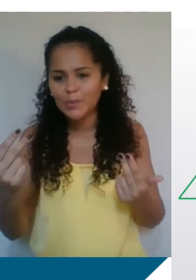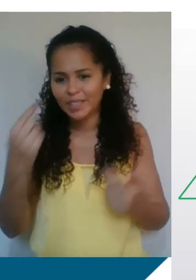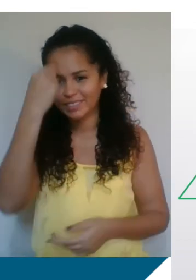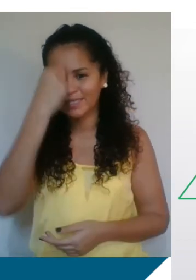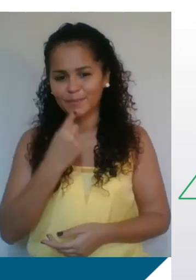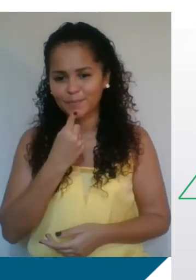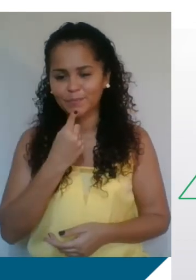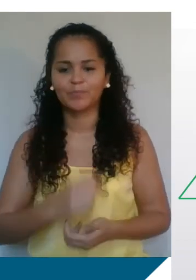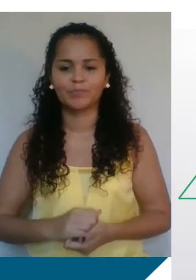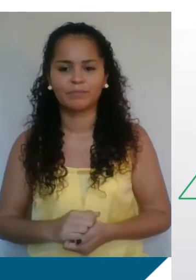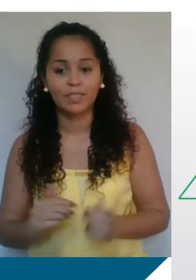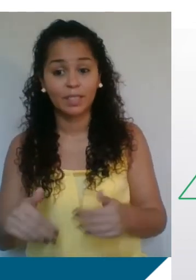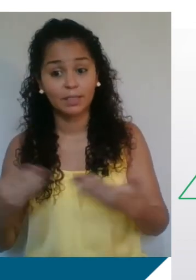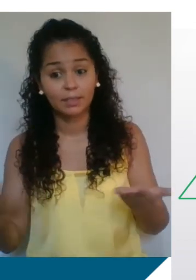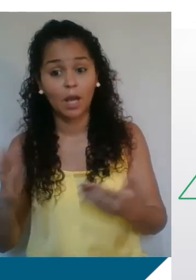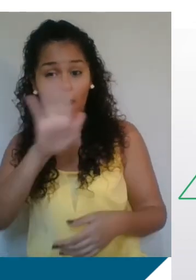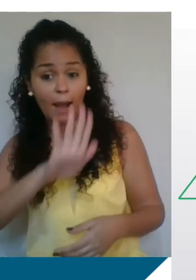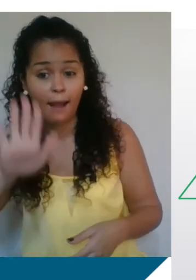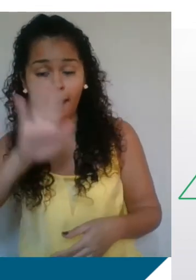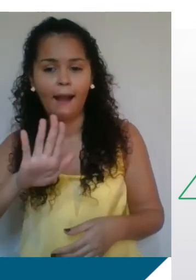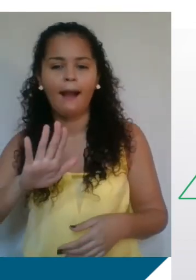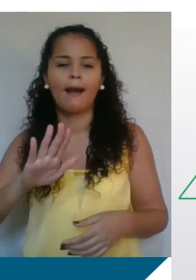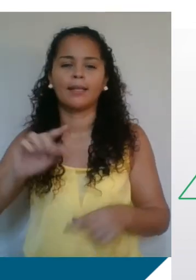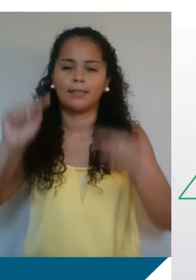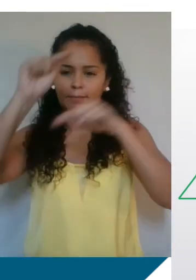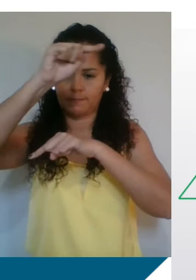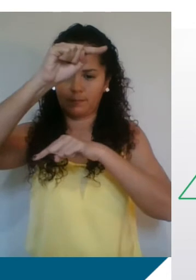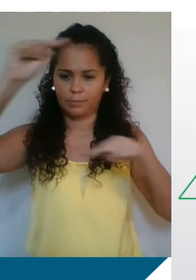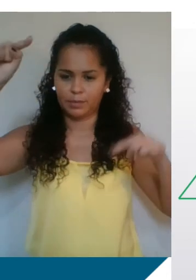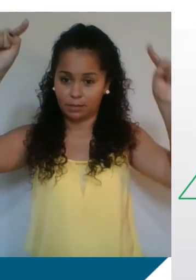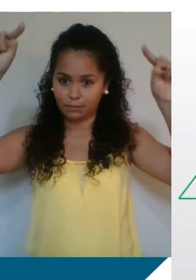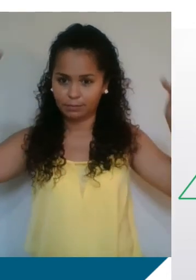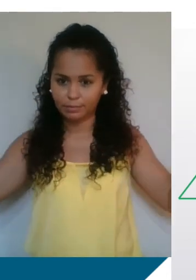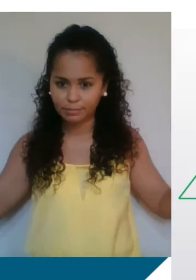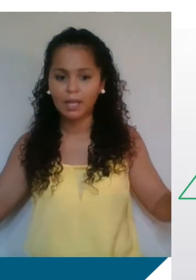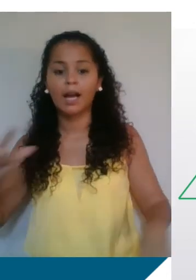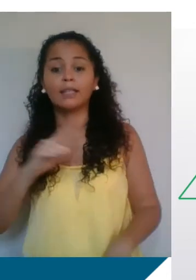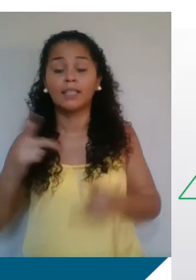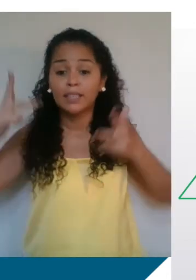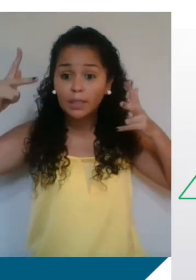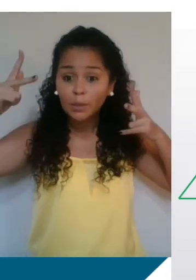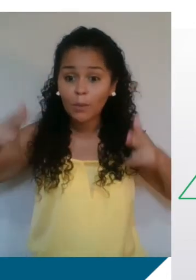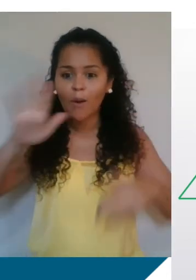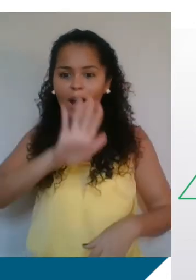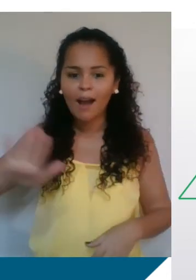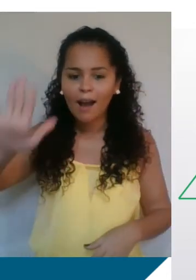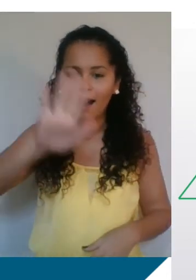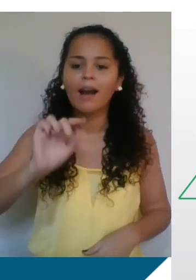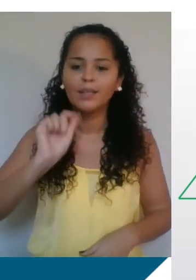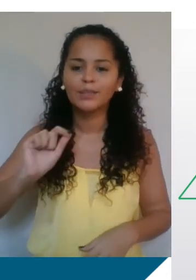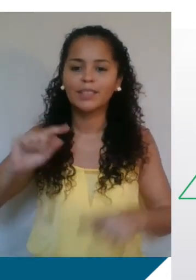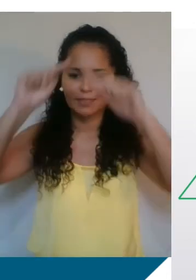Assim, a área do nosso trapézio original tem medida exatamente igual à área do triângulo que está indicado